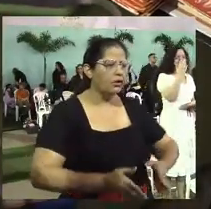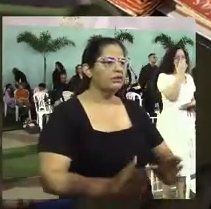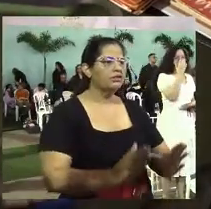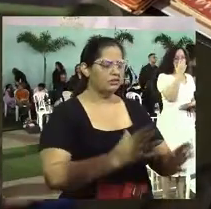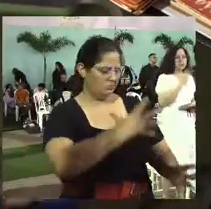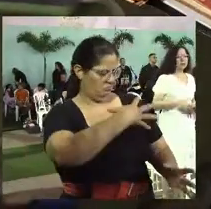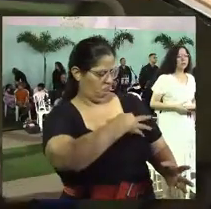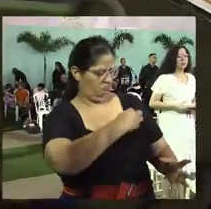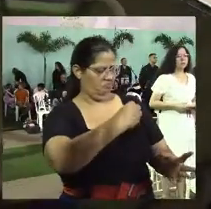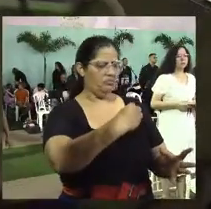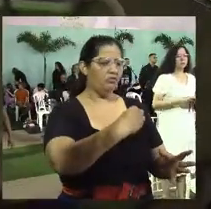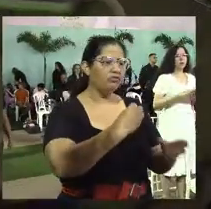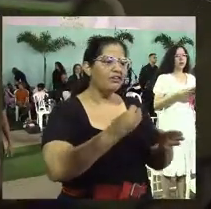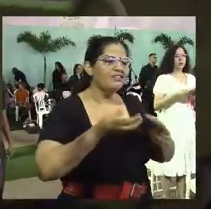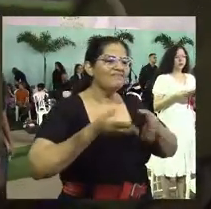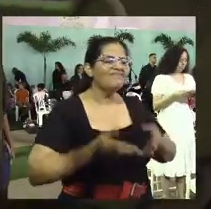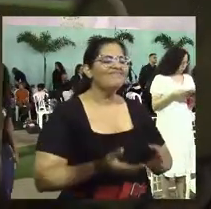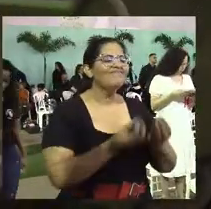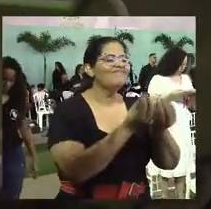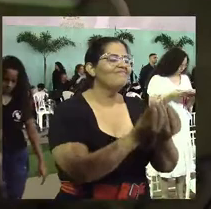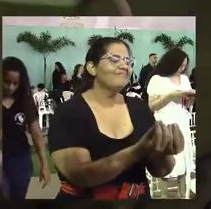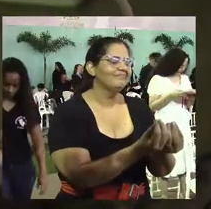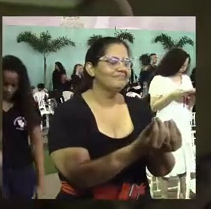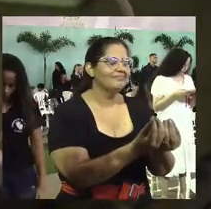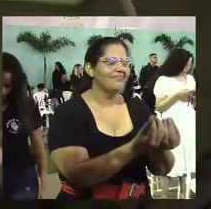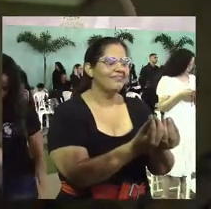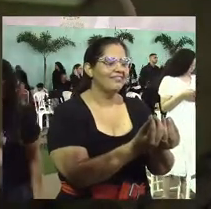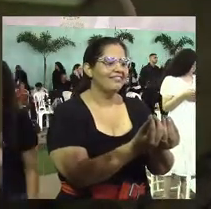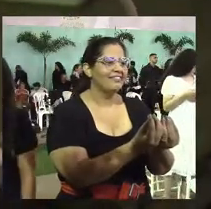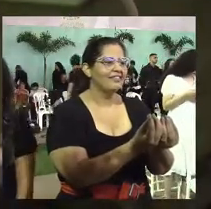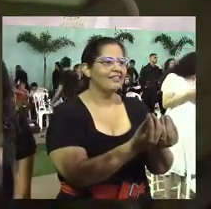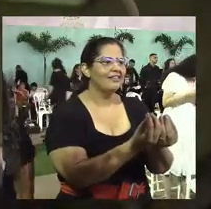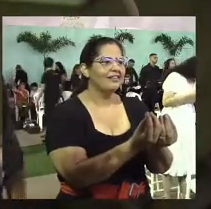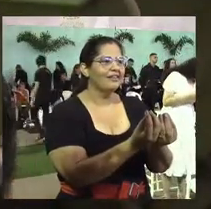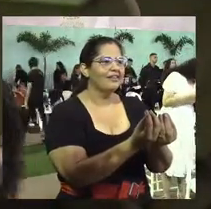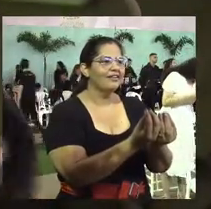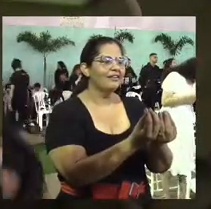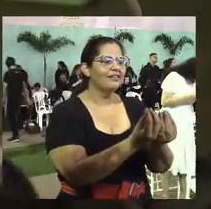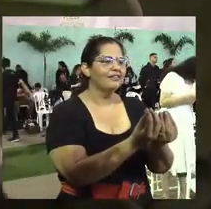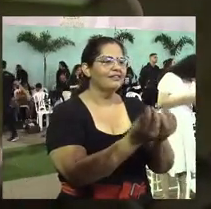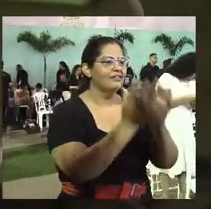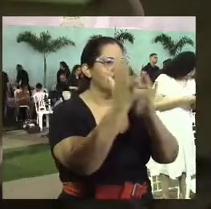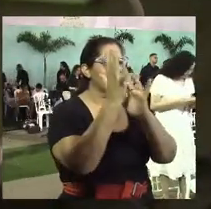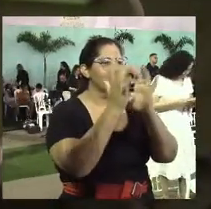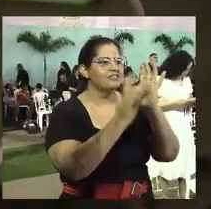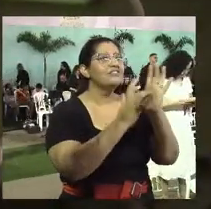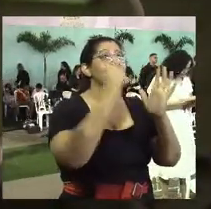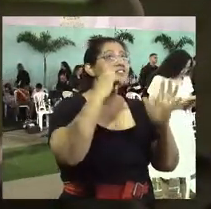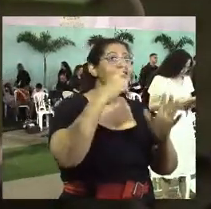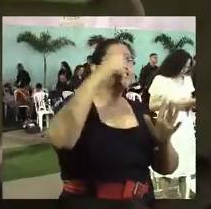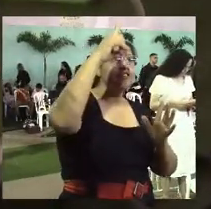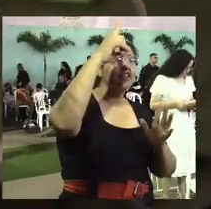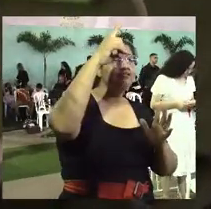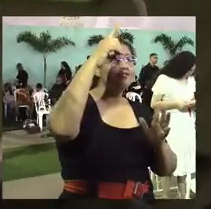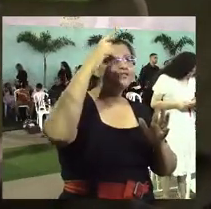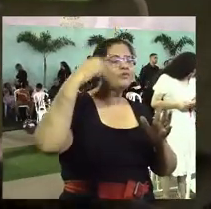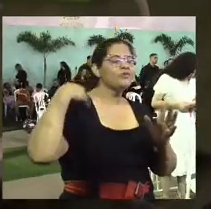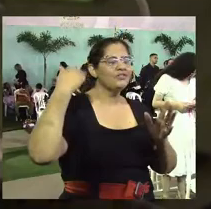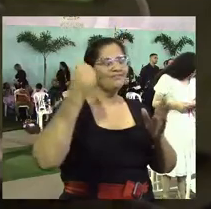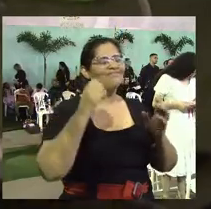um filho se nos deu o Principado estava sobre os seus ombros